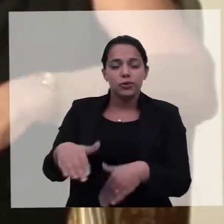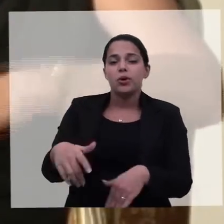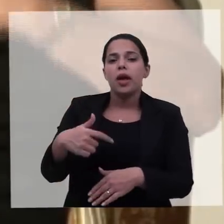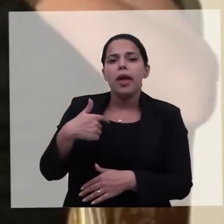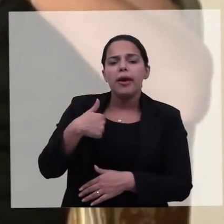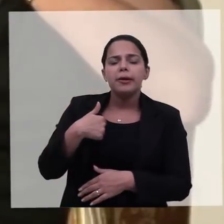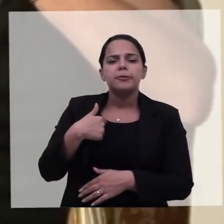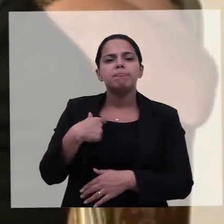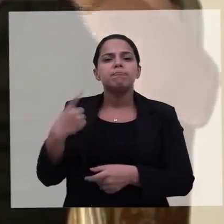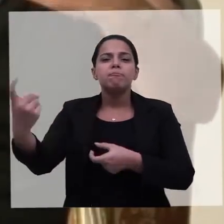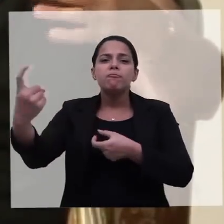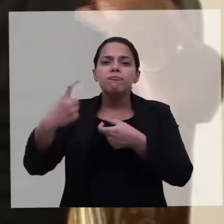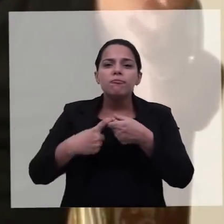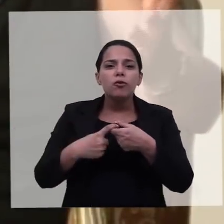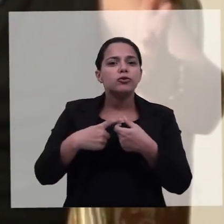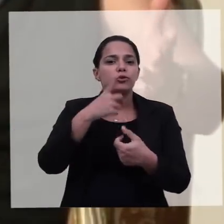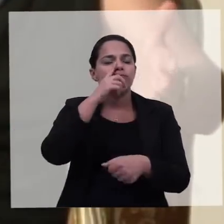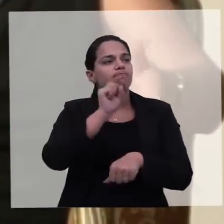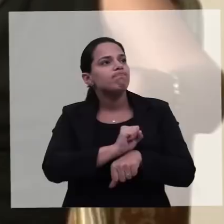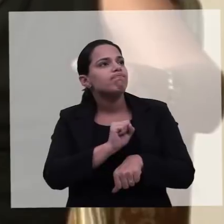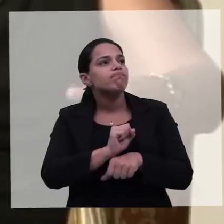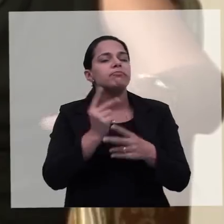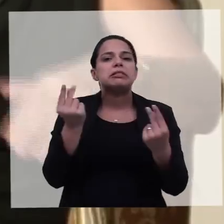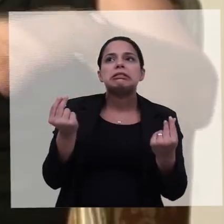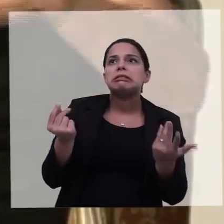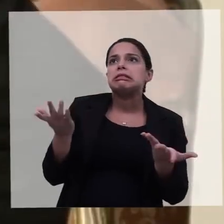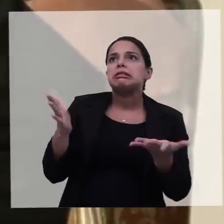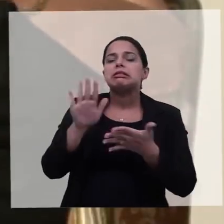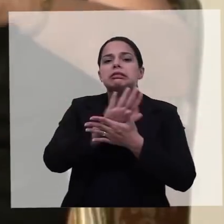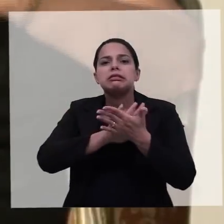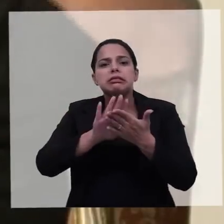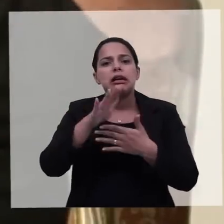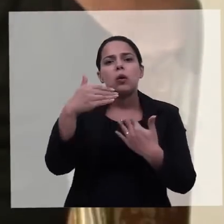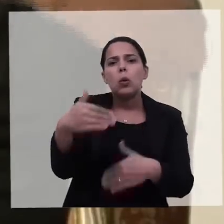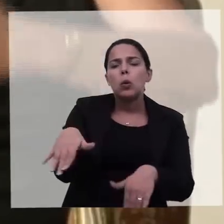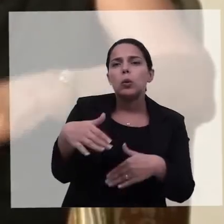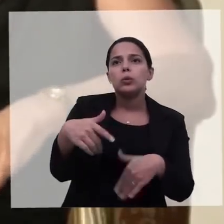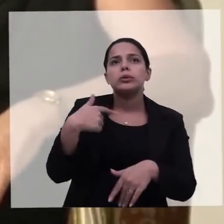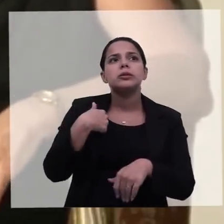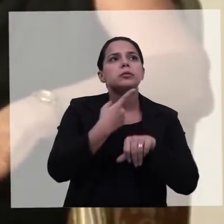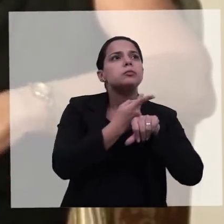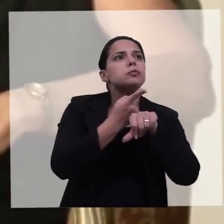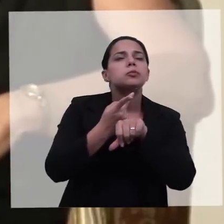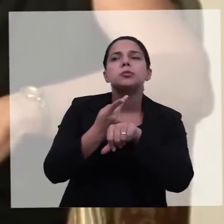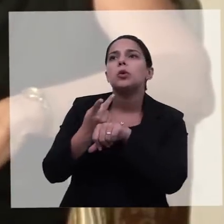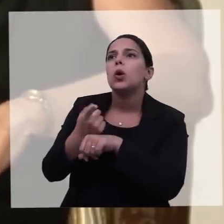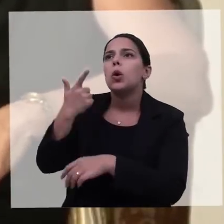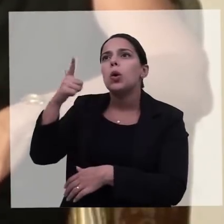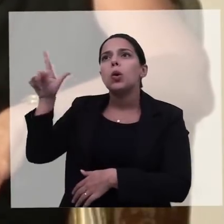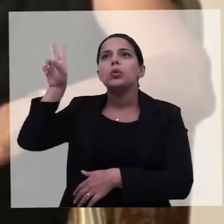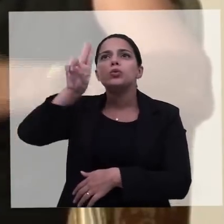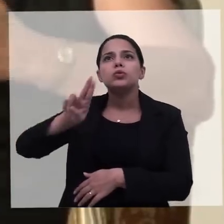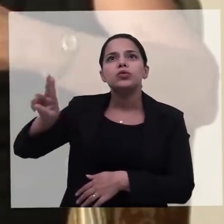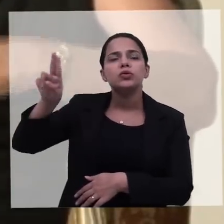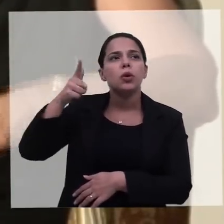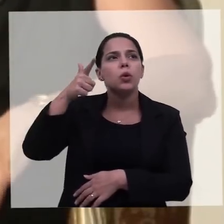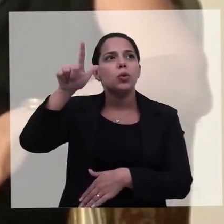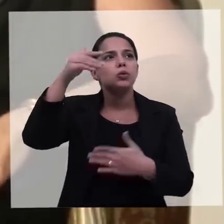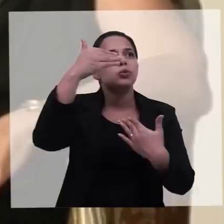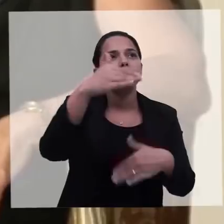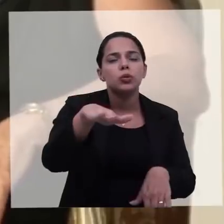eu cheguei, não tinha perspectiva de ter concurso. Aí eu estava, inclusive, buscando outras universidades.